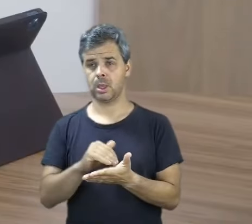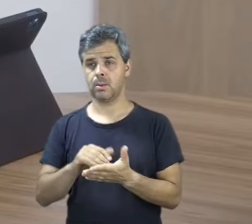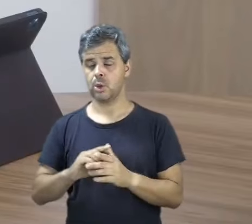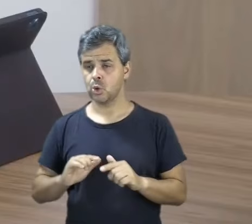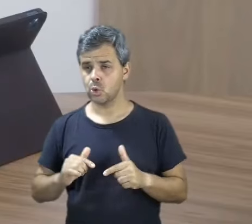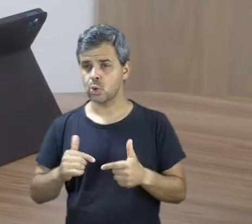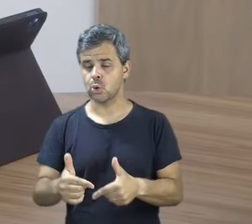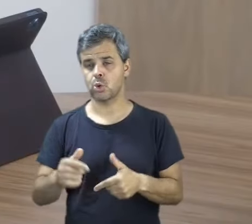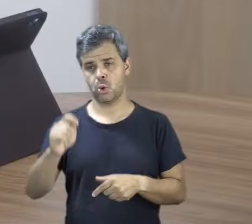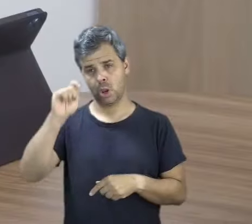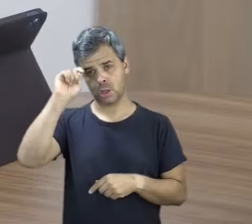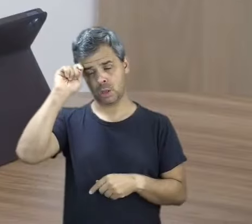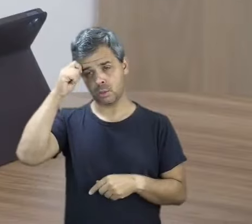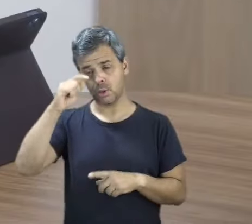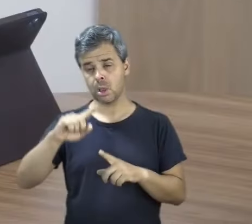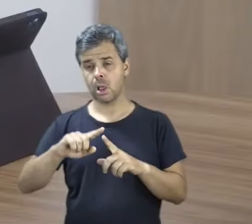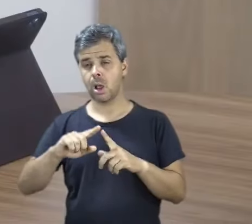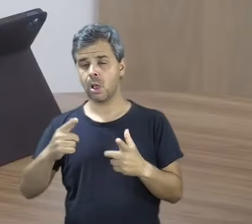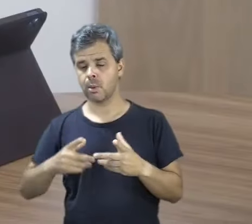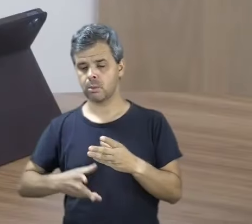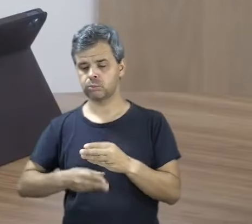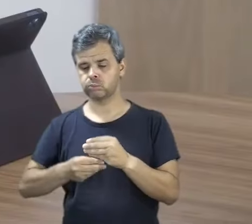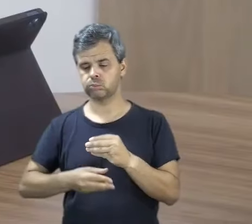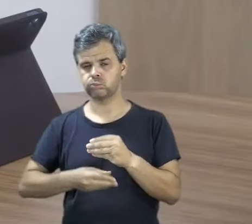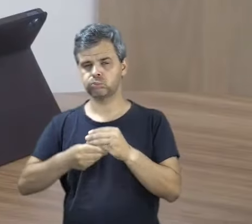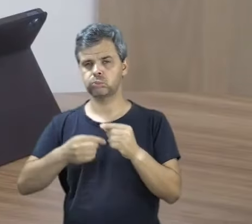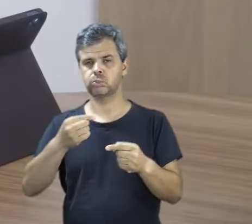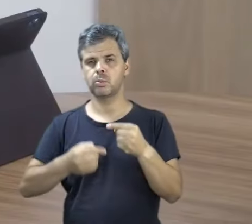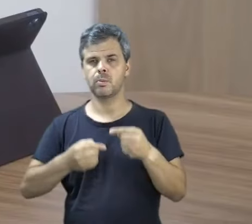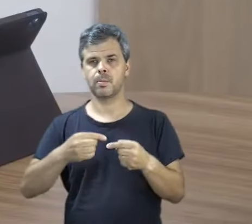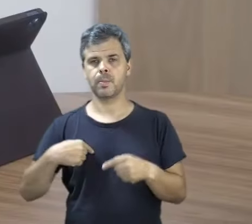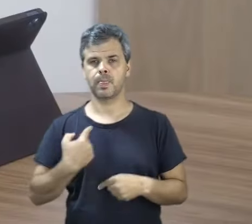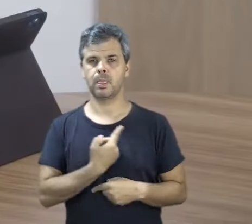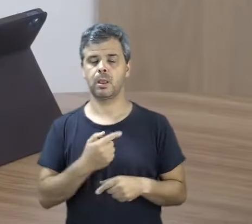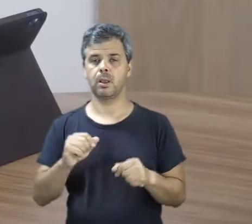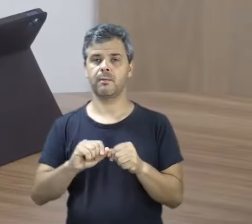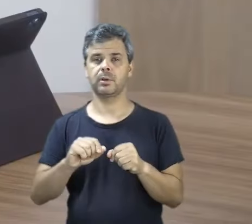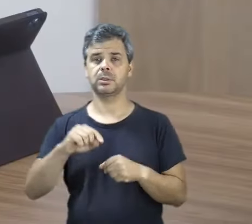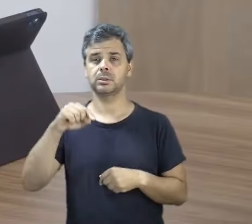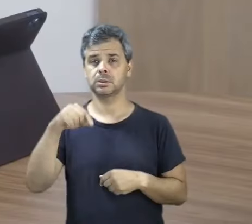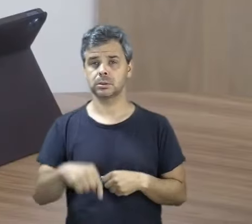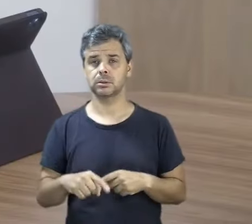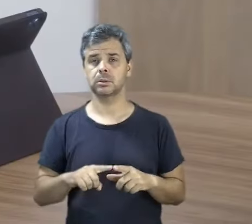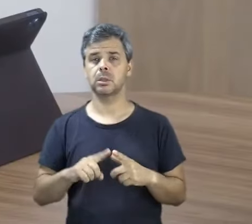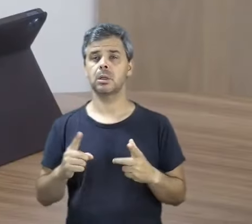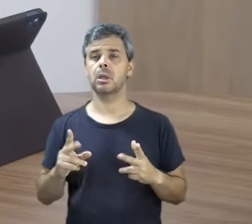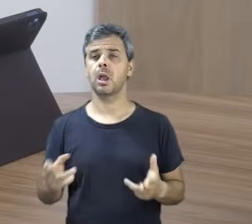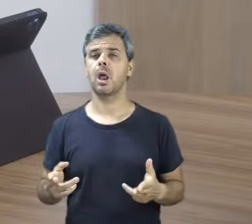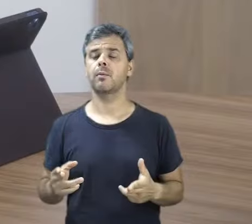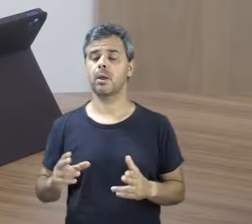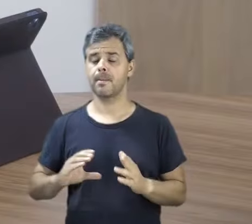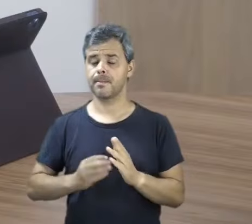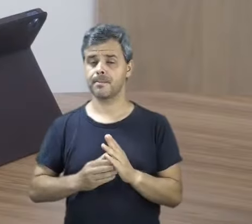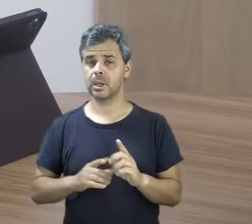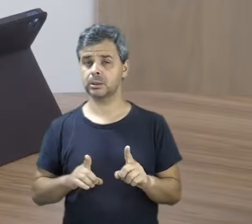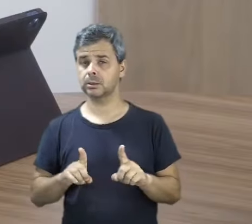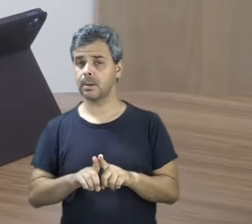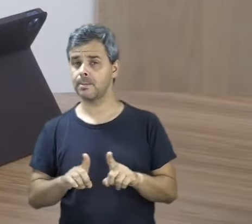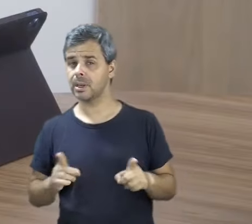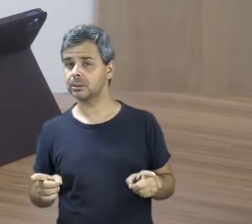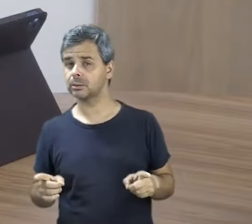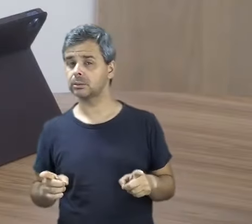Combate ao Racismo, né, traz esse acúmulo, desse debate que a gente faz aqui, né, de forma partidária, mas que